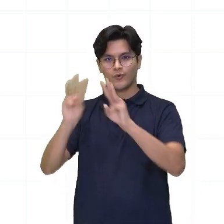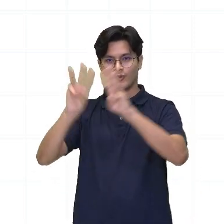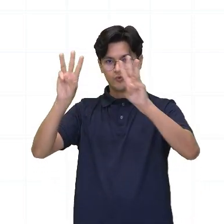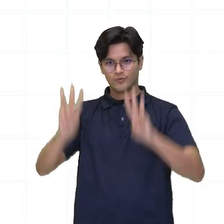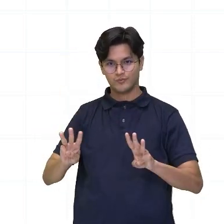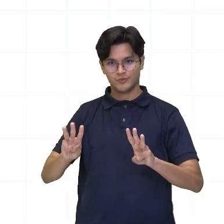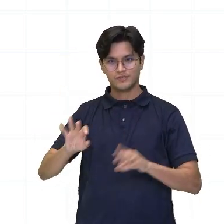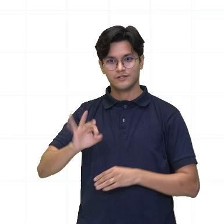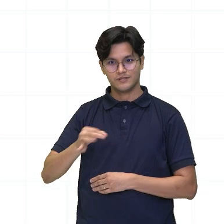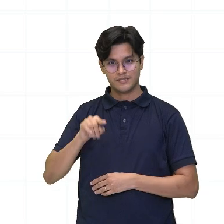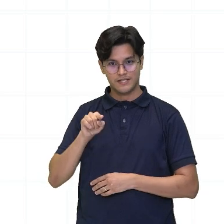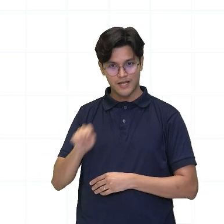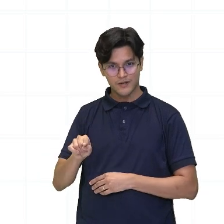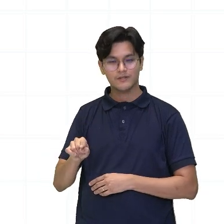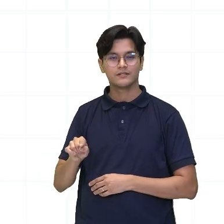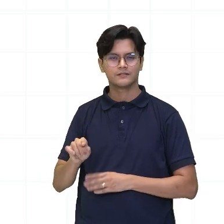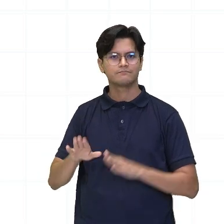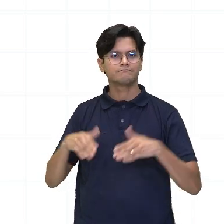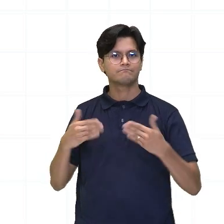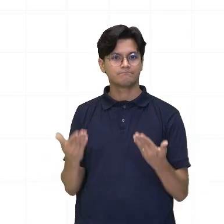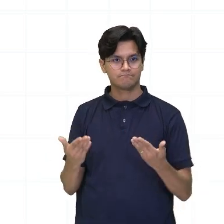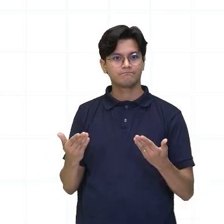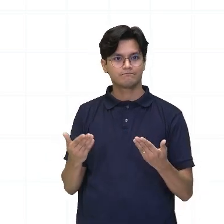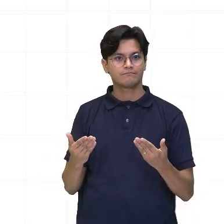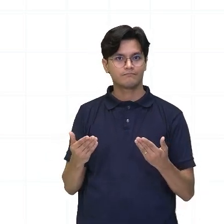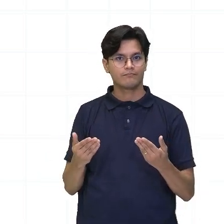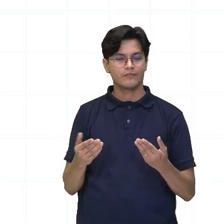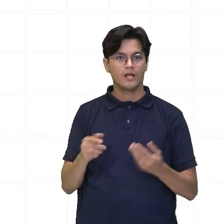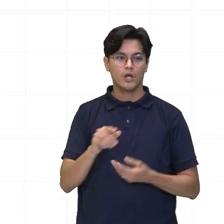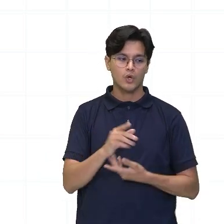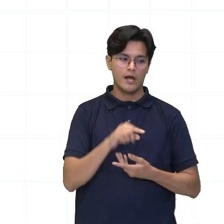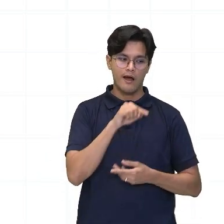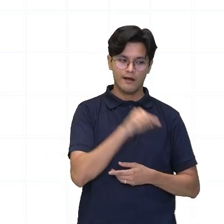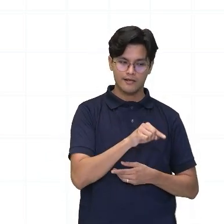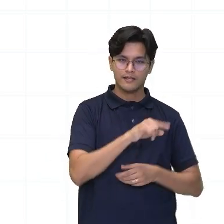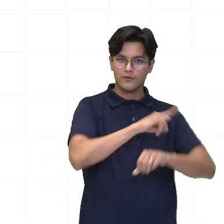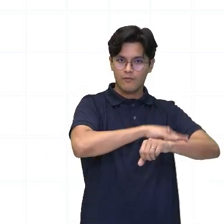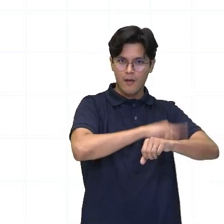seu local habitual, ou seja, utilitário,